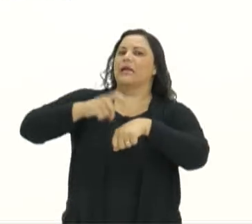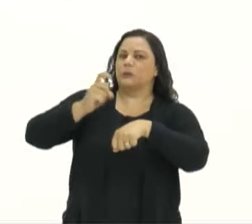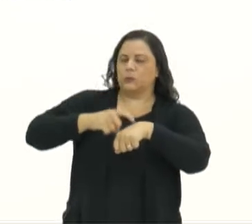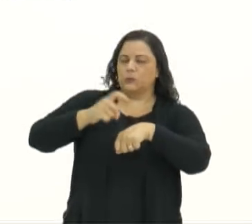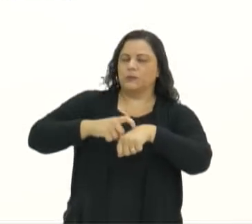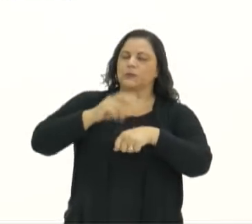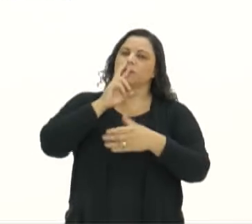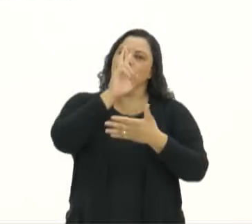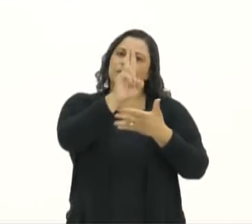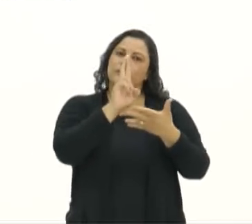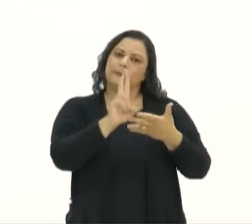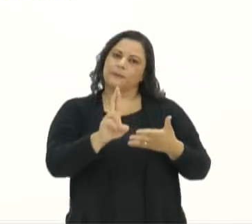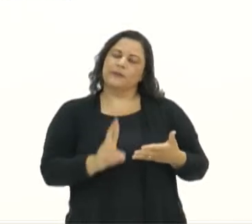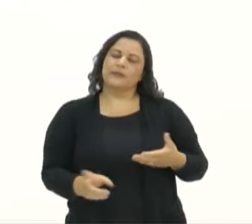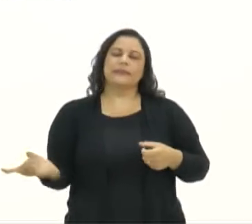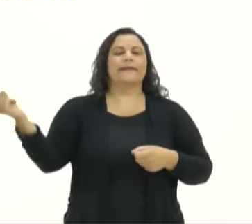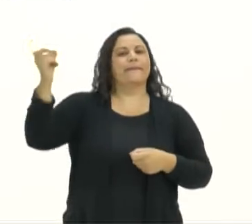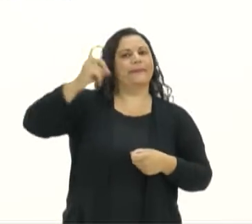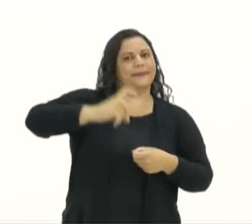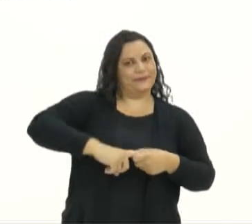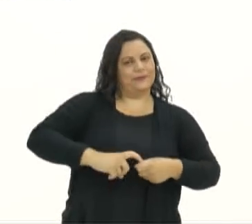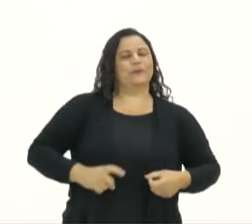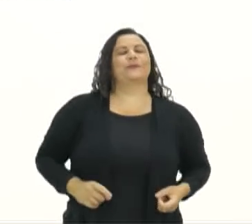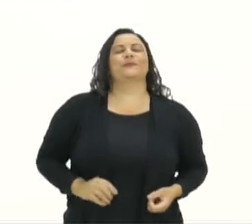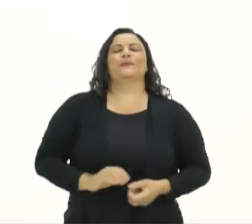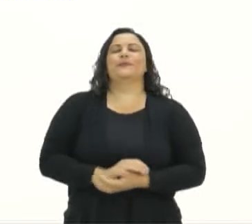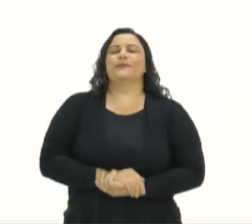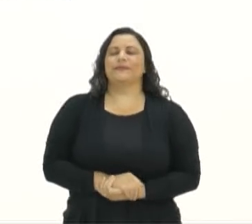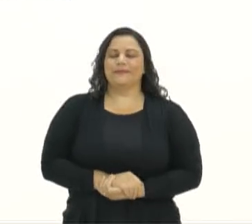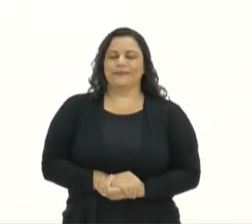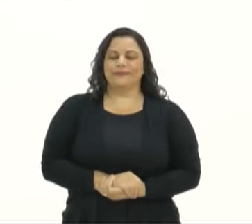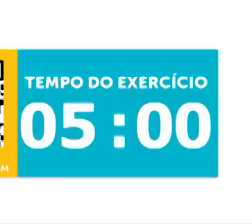você responder, daqui a pouco eu volto com a resposta.